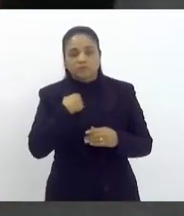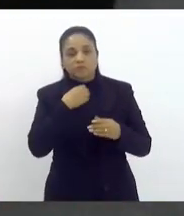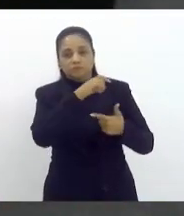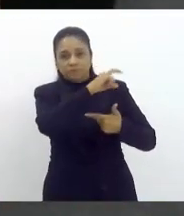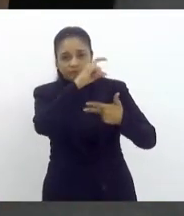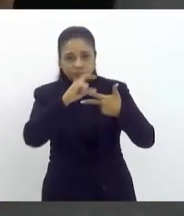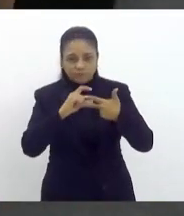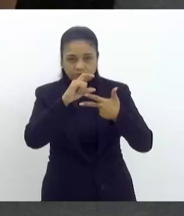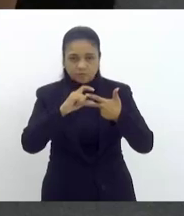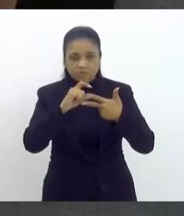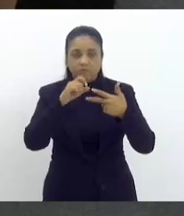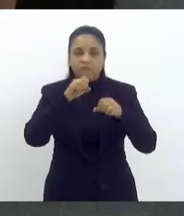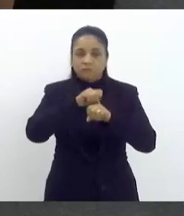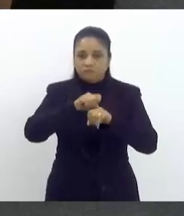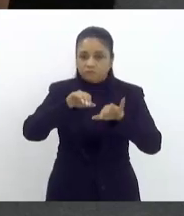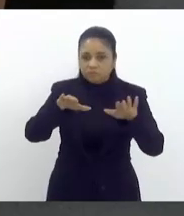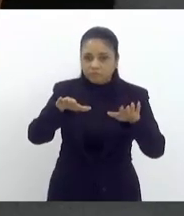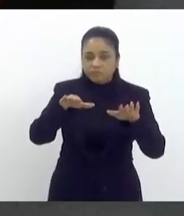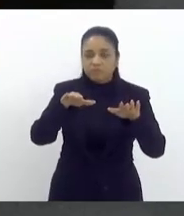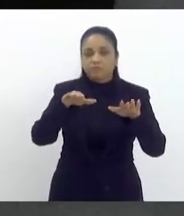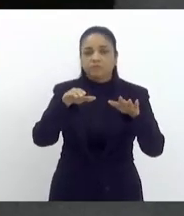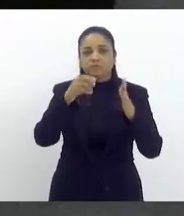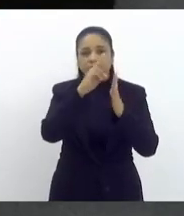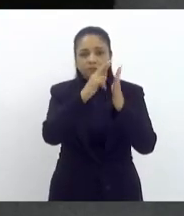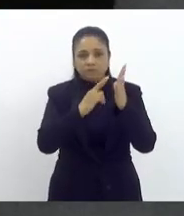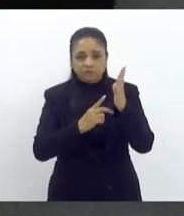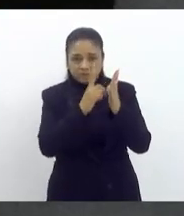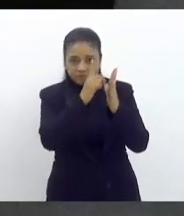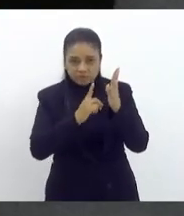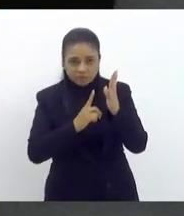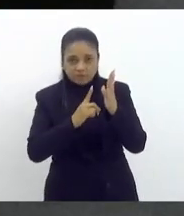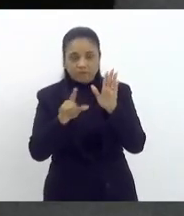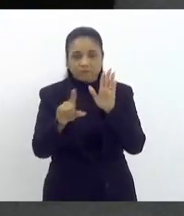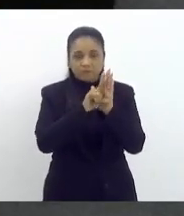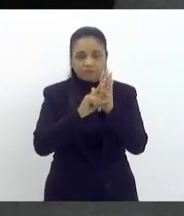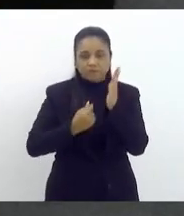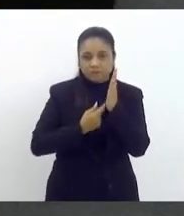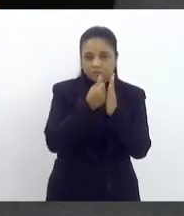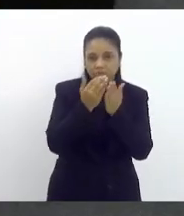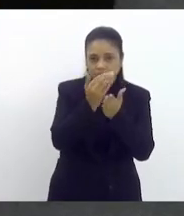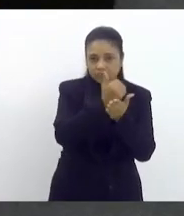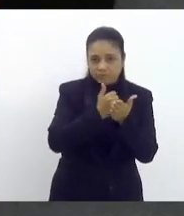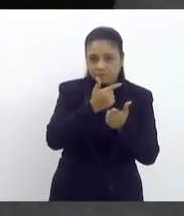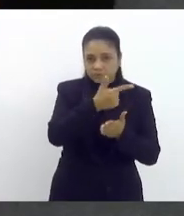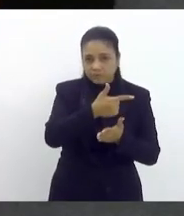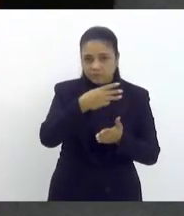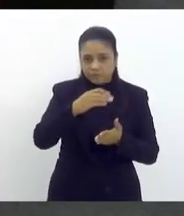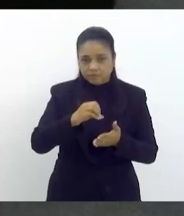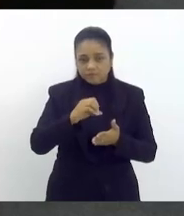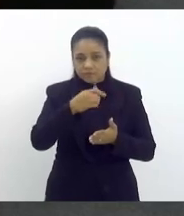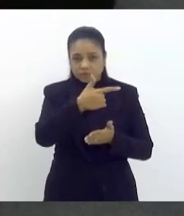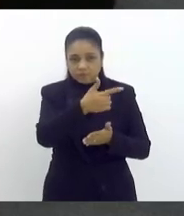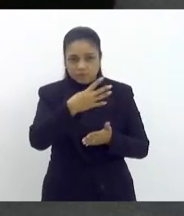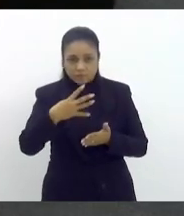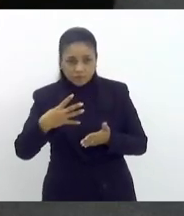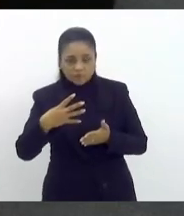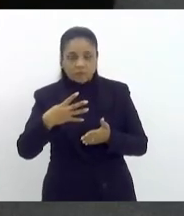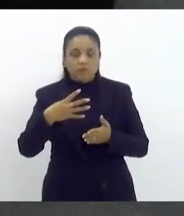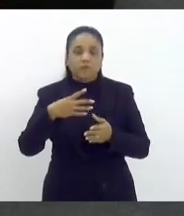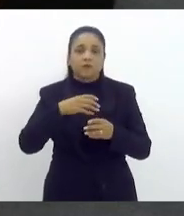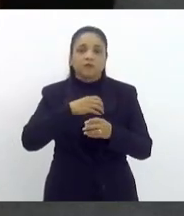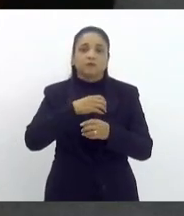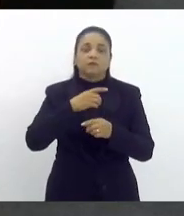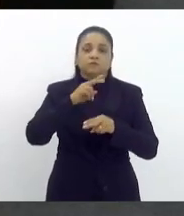dispõe sobre as diretrizes para elaboração da lei de orçamento anual de 2024 e da outras providências 22 de junho de